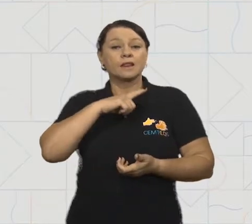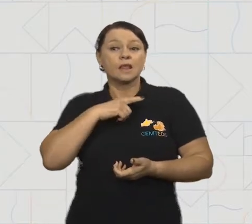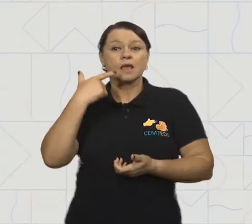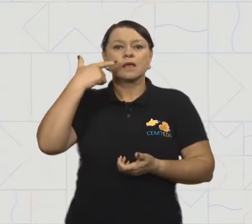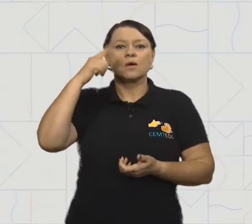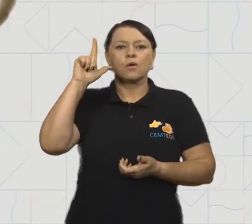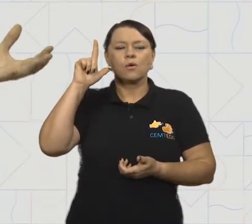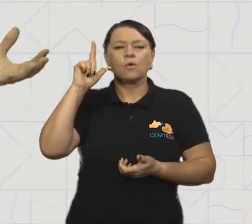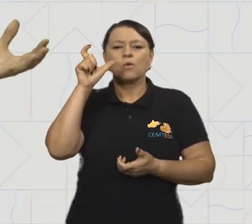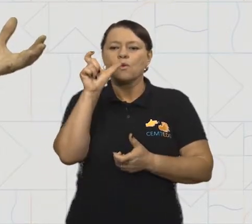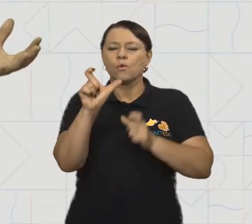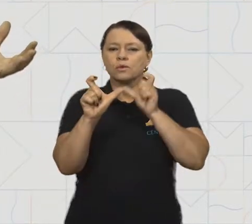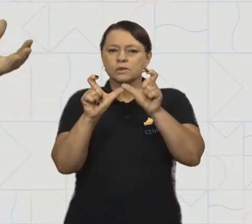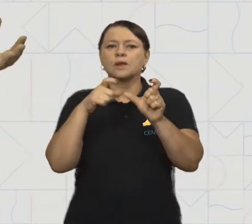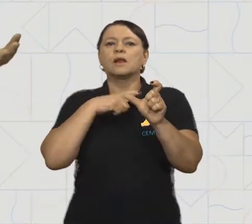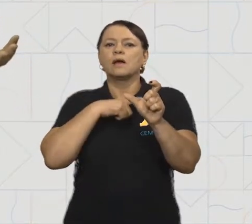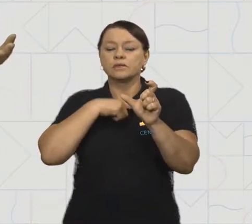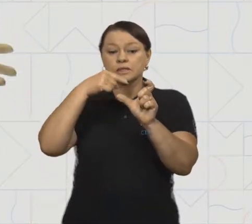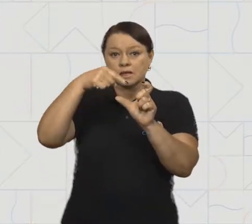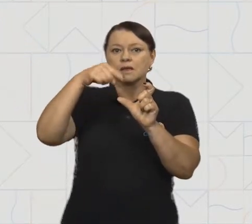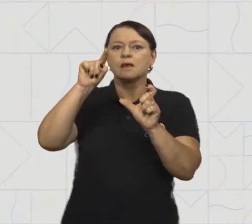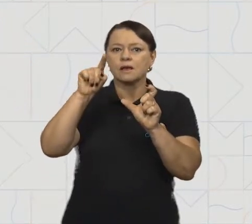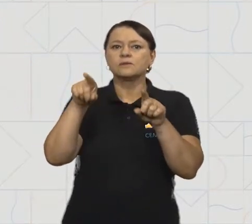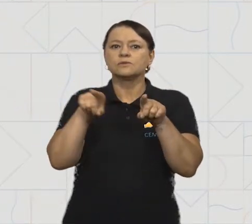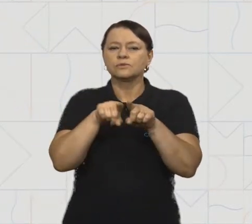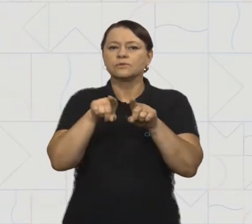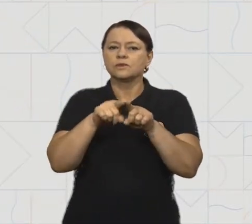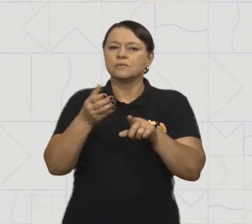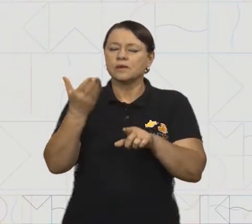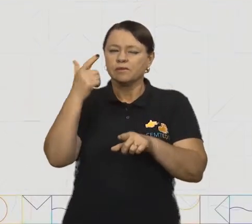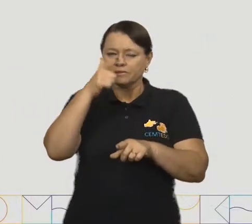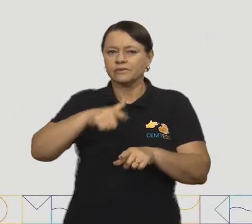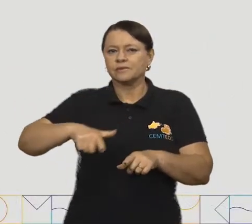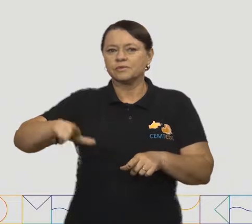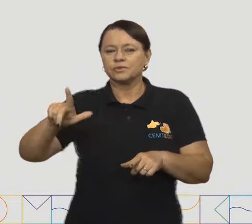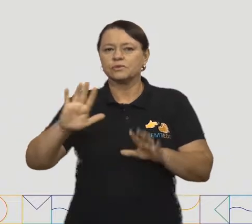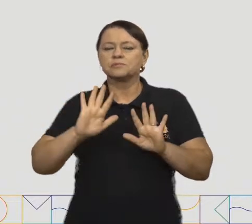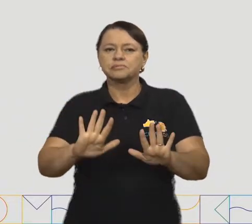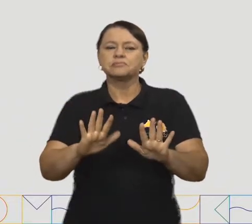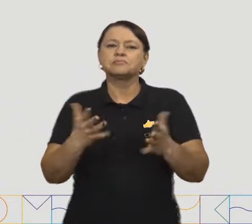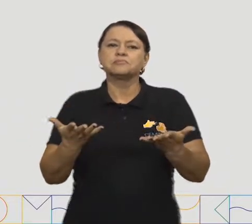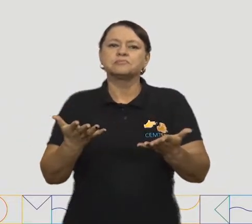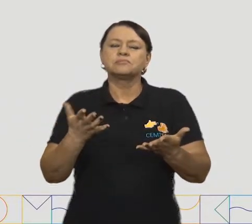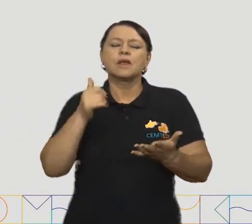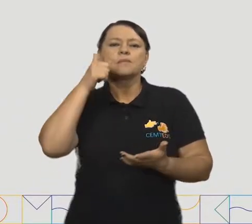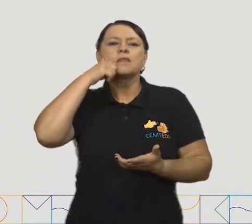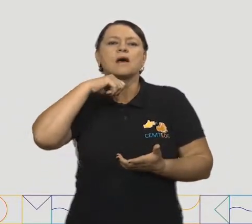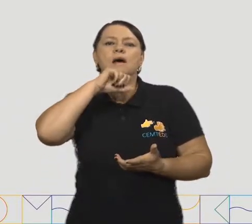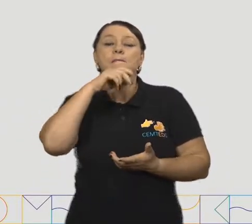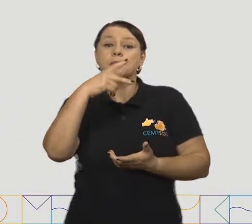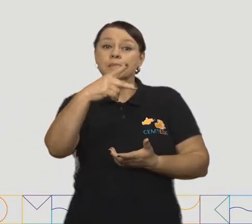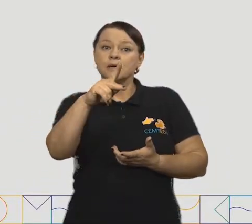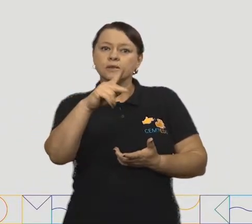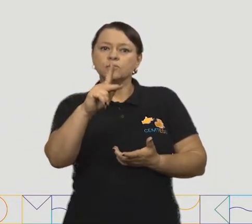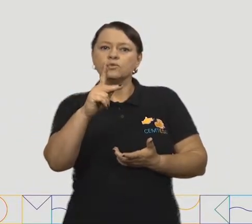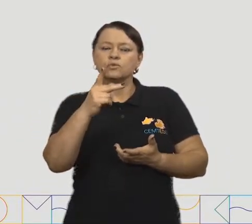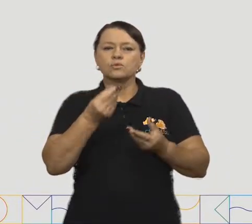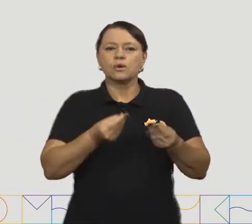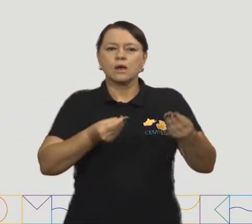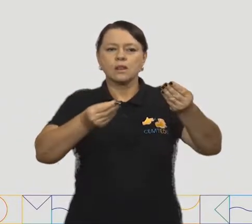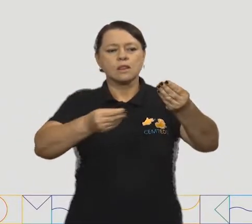ens. Bem, vocês viram então aí várias palavras que são oxítonas e quando você deve acentuá-las.